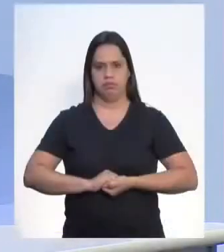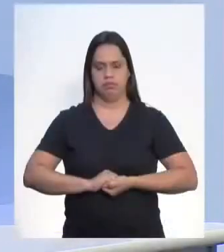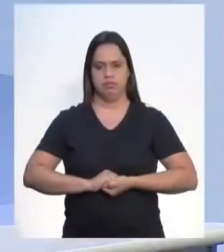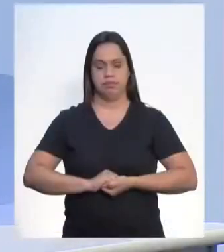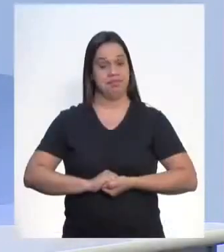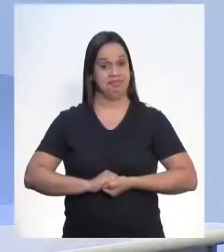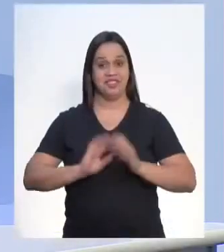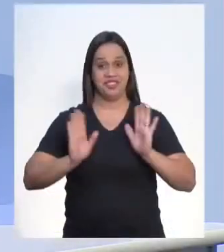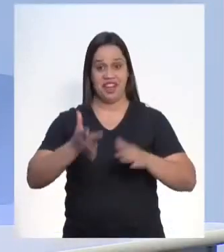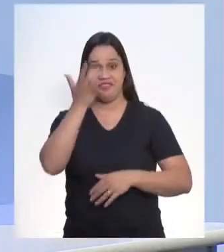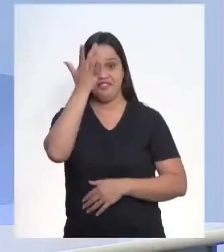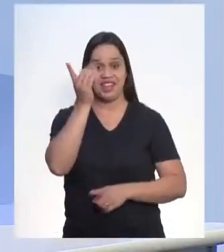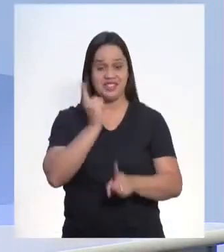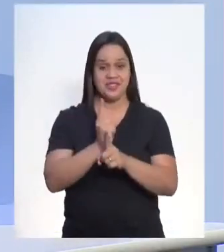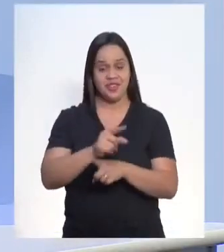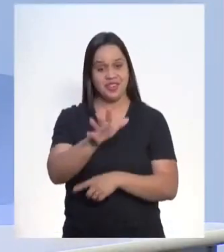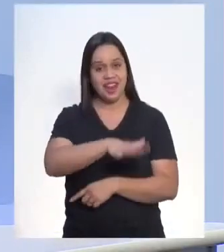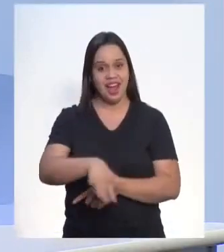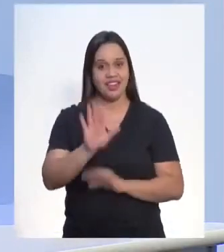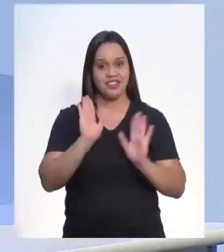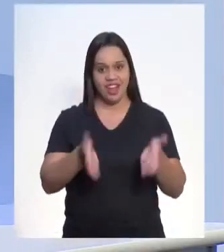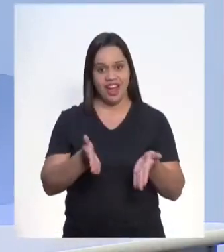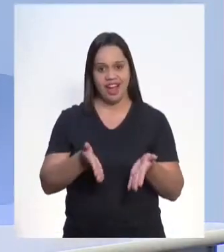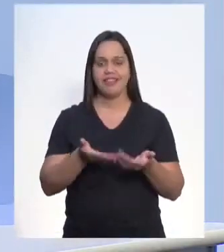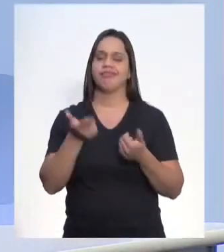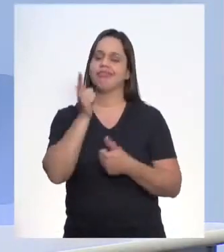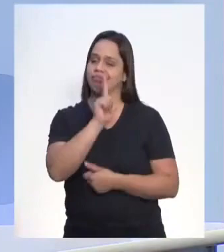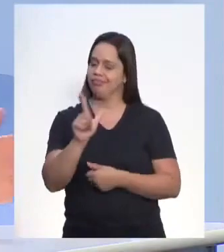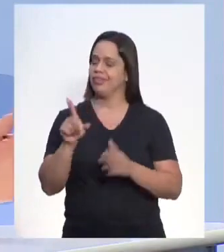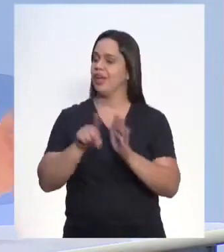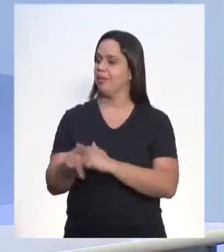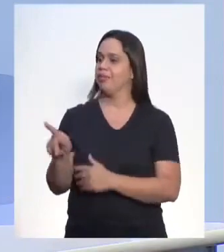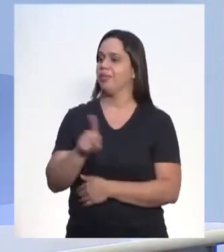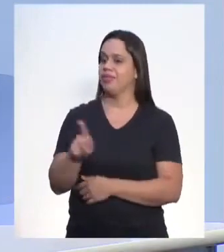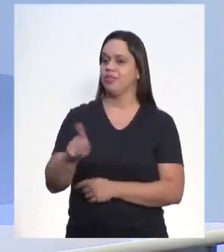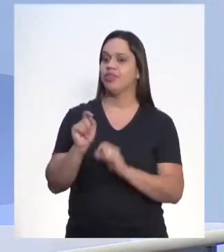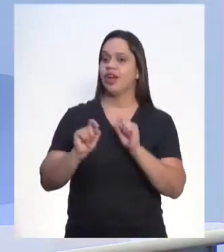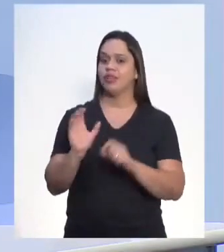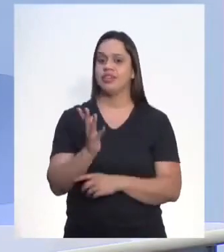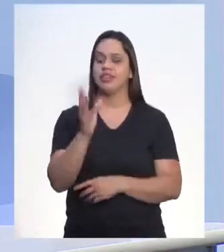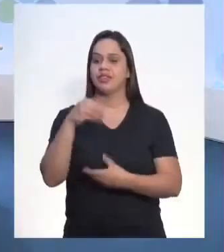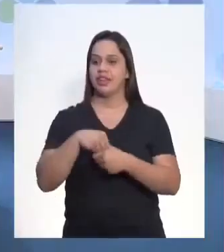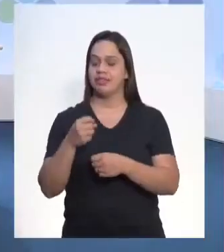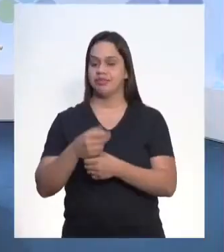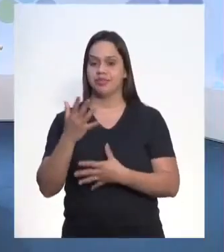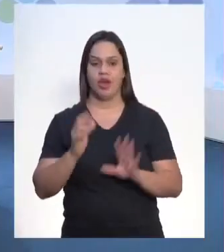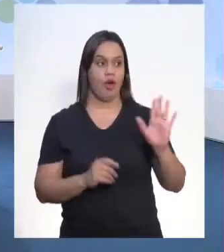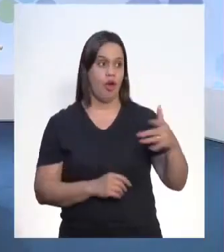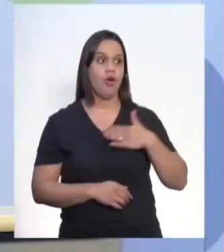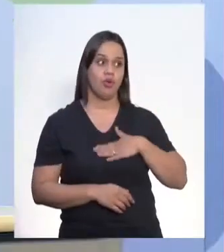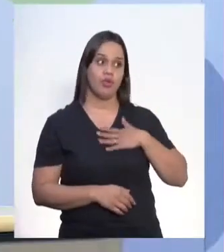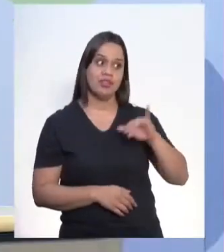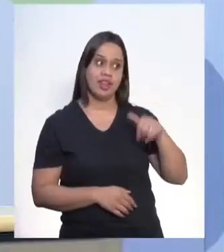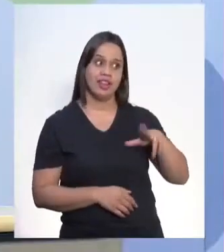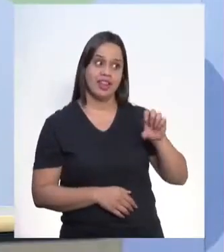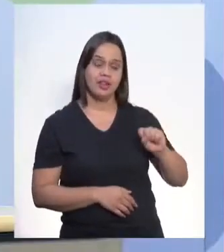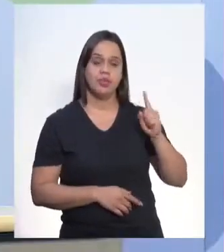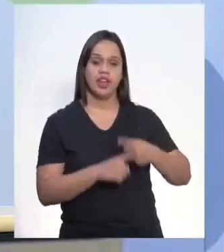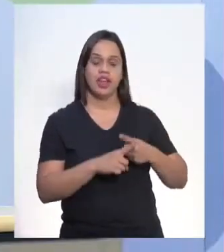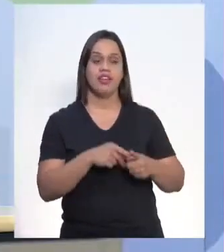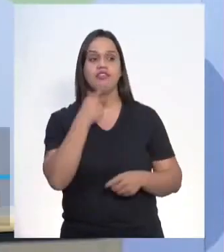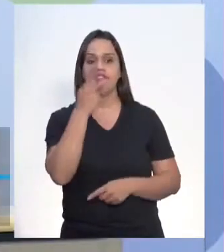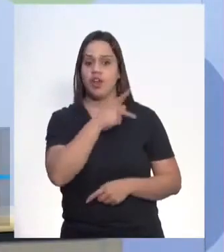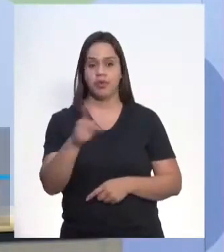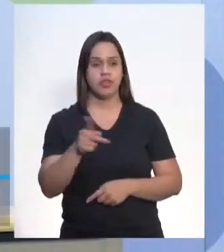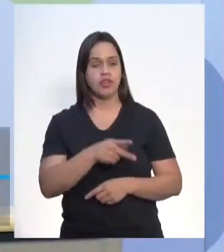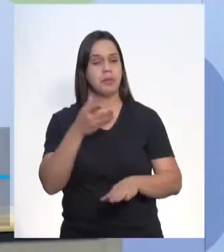Facinho encontrar as áreas, hein? Vocês conseguiram? Professora Roberta, o que deu lá no chat? Olha, professora Inês, gostei de ver. Os professores estão falando que seus alunos estão participando,